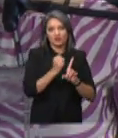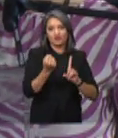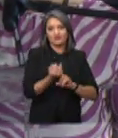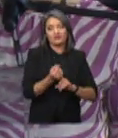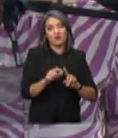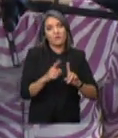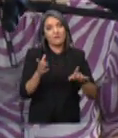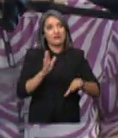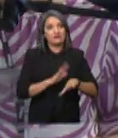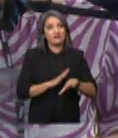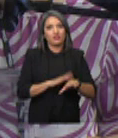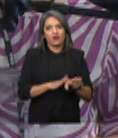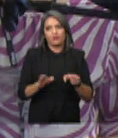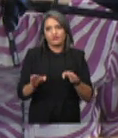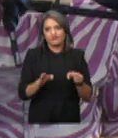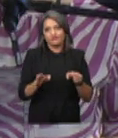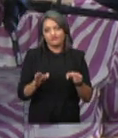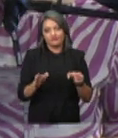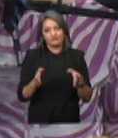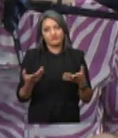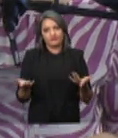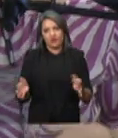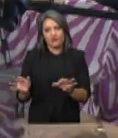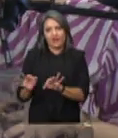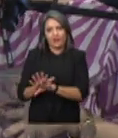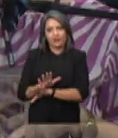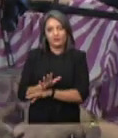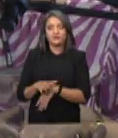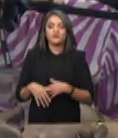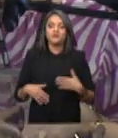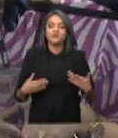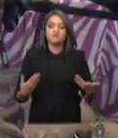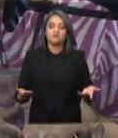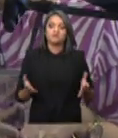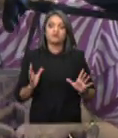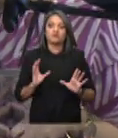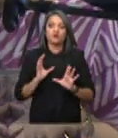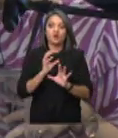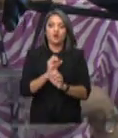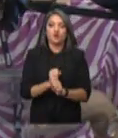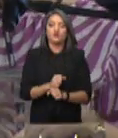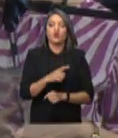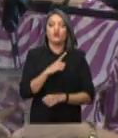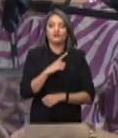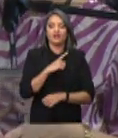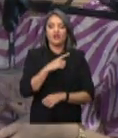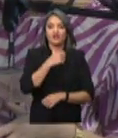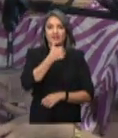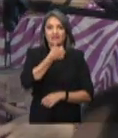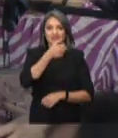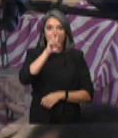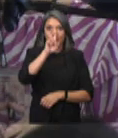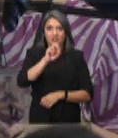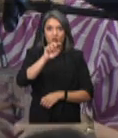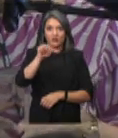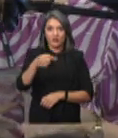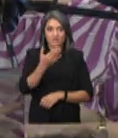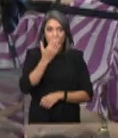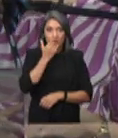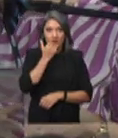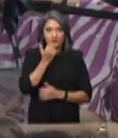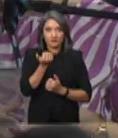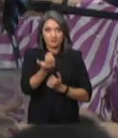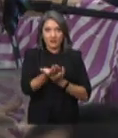determinado e no total foram mais de 150 mil alimentações